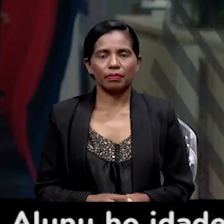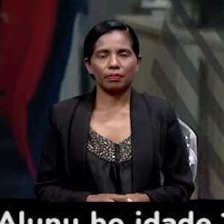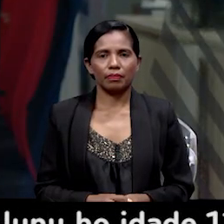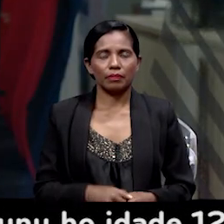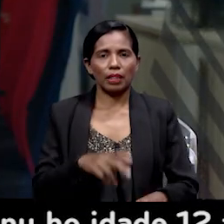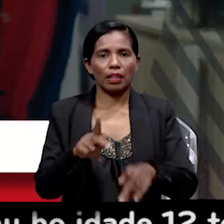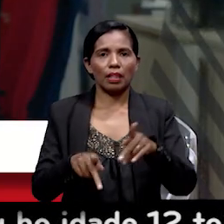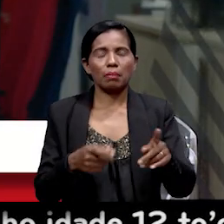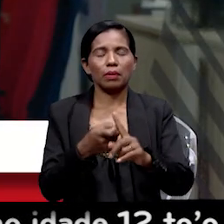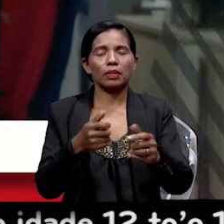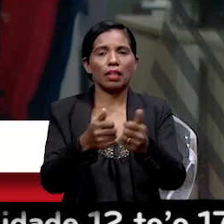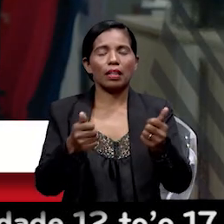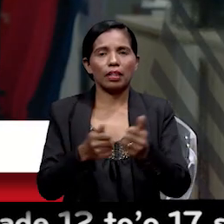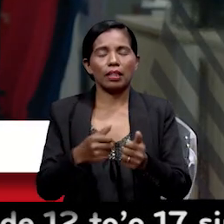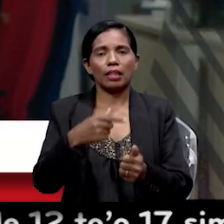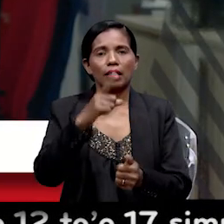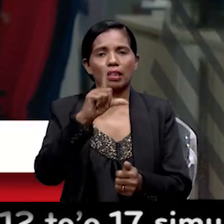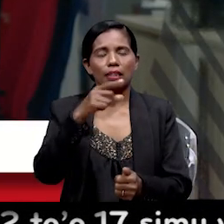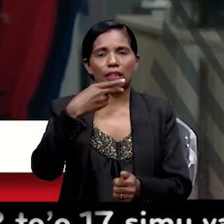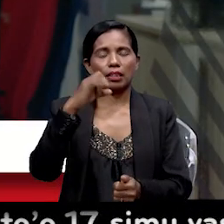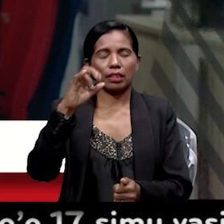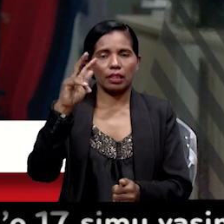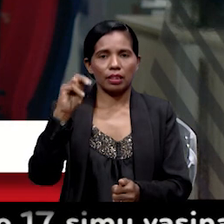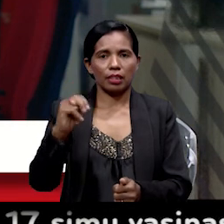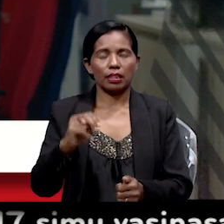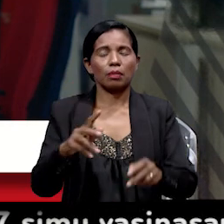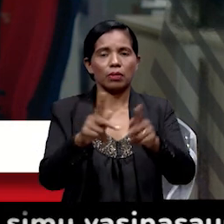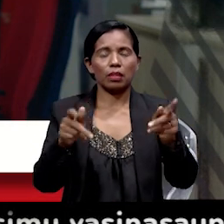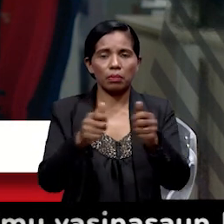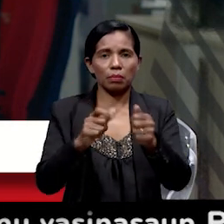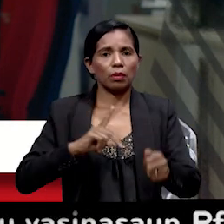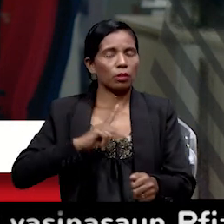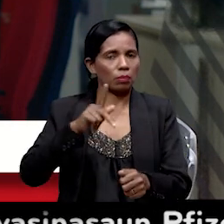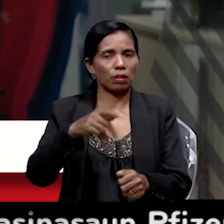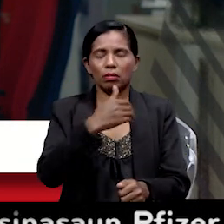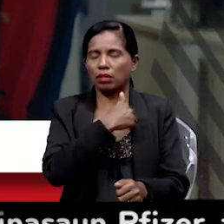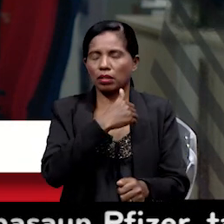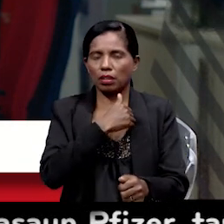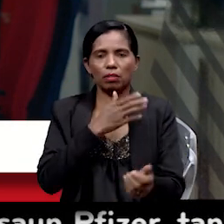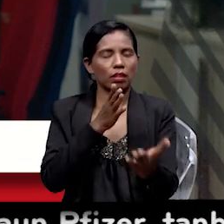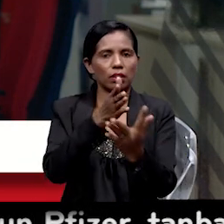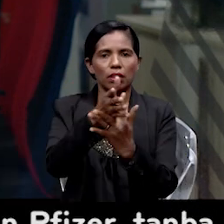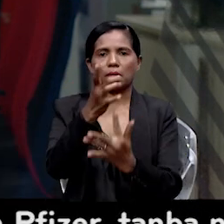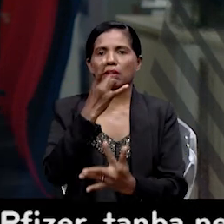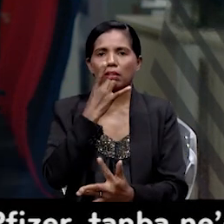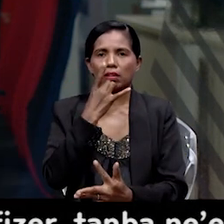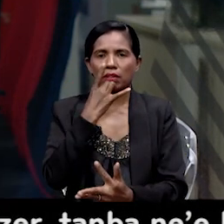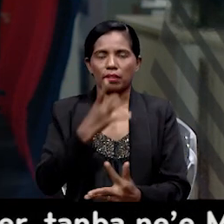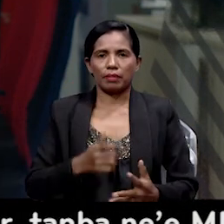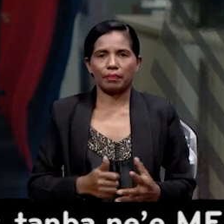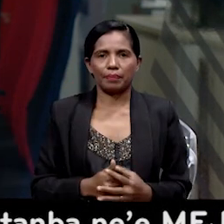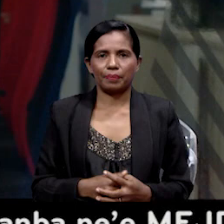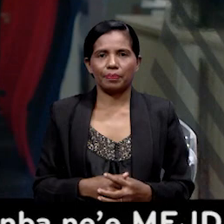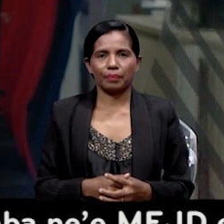Comunidade Aldeia Lihina, posto administrativo Iliomar, se dá acesso à linha eletricidade.